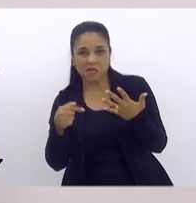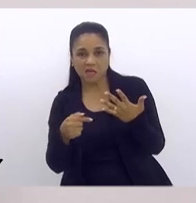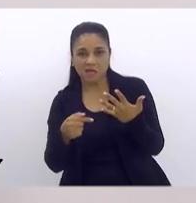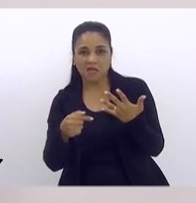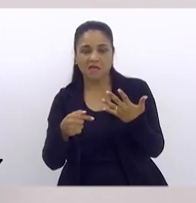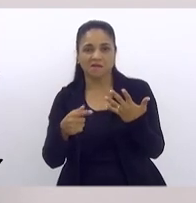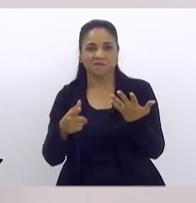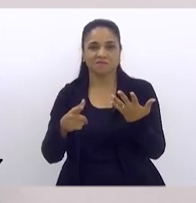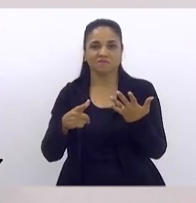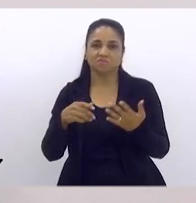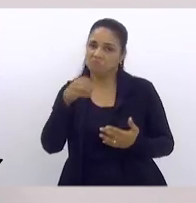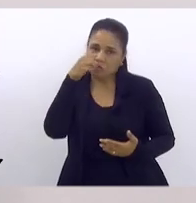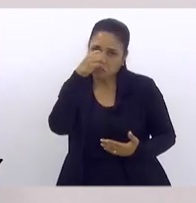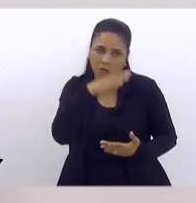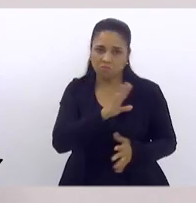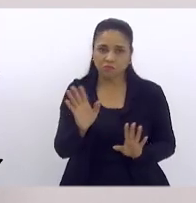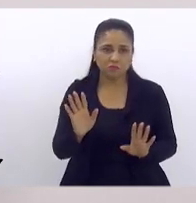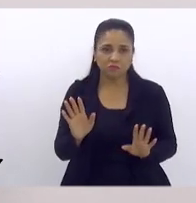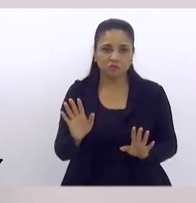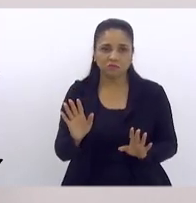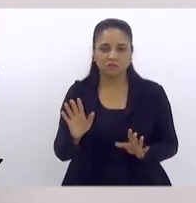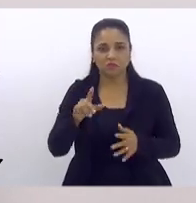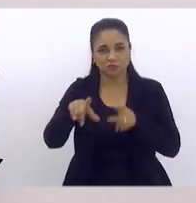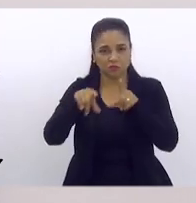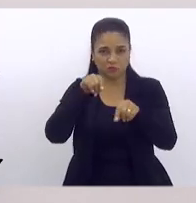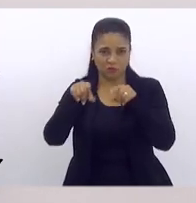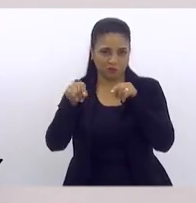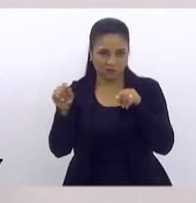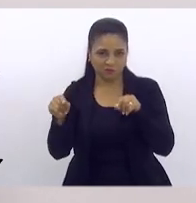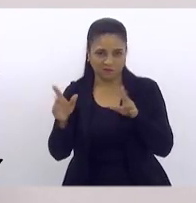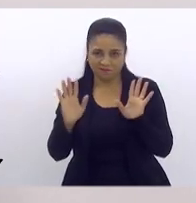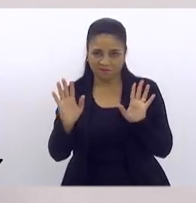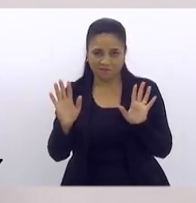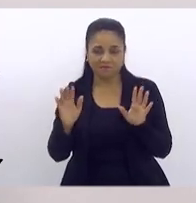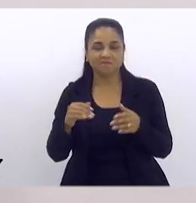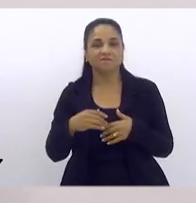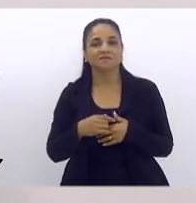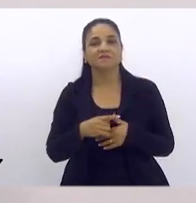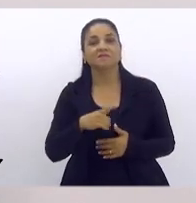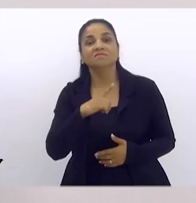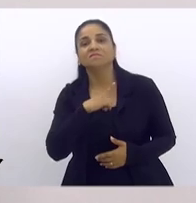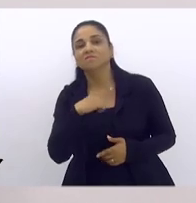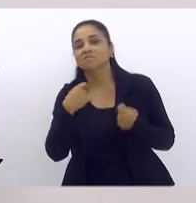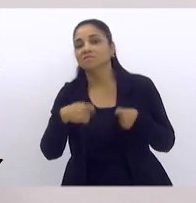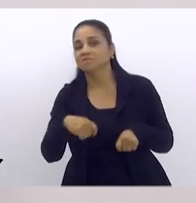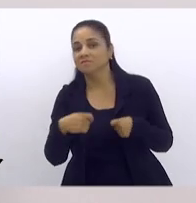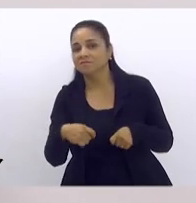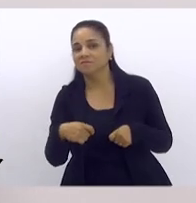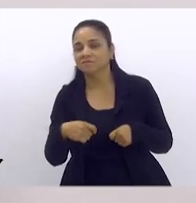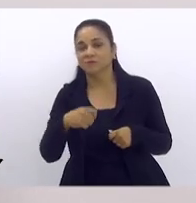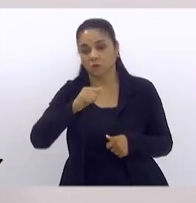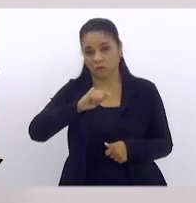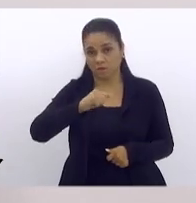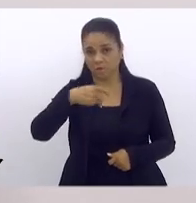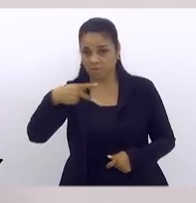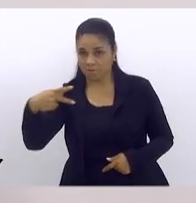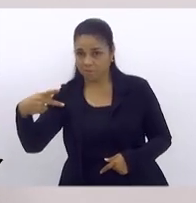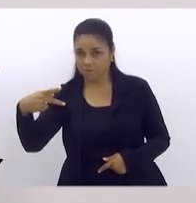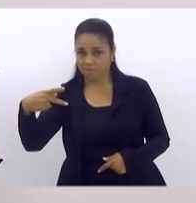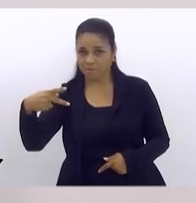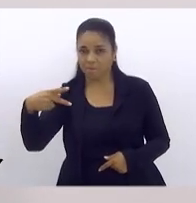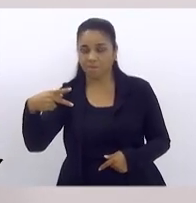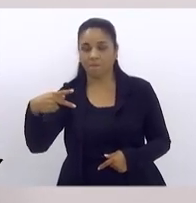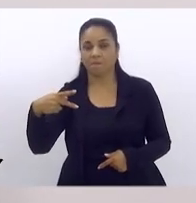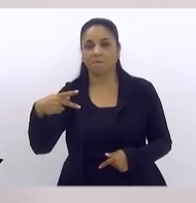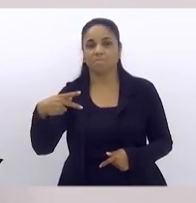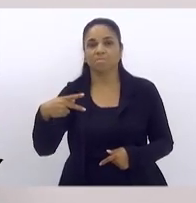pode ser o mais absurdo possível então o que que precisaria ter esses aplicativos né Tipo o